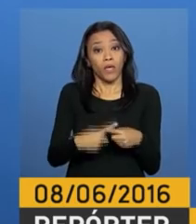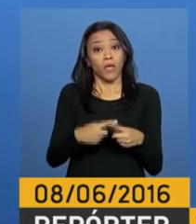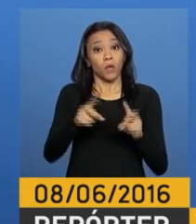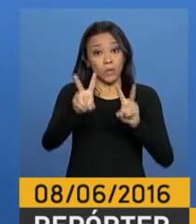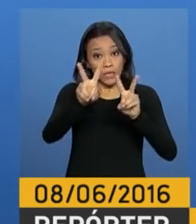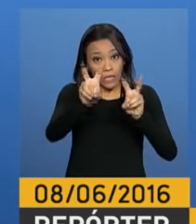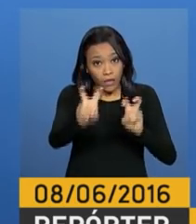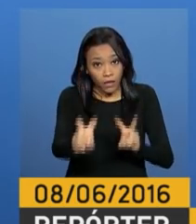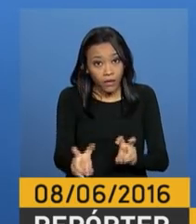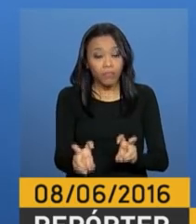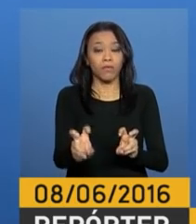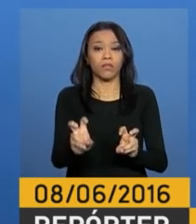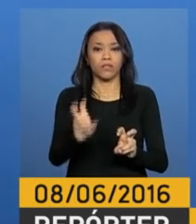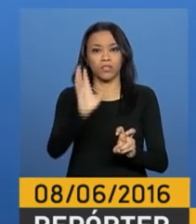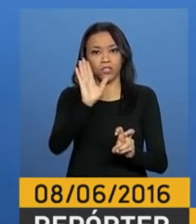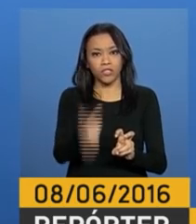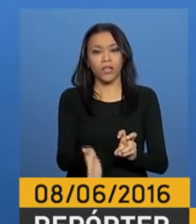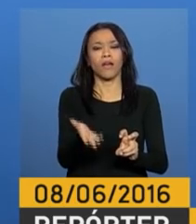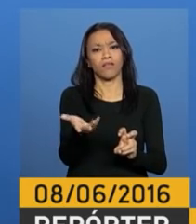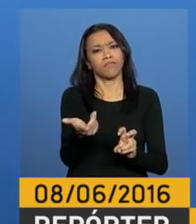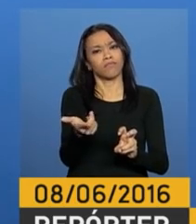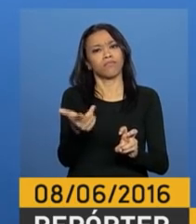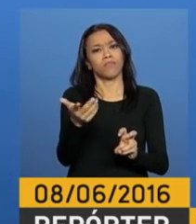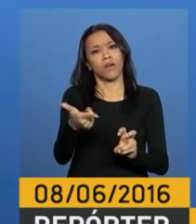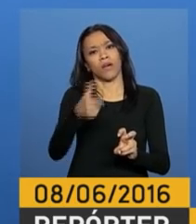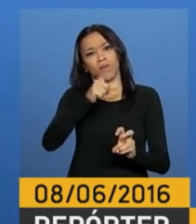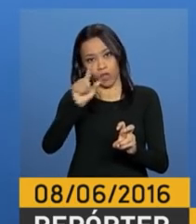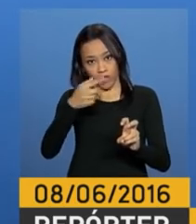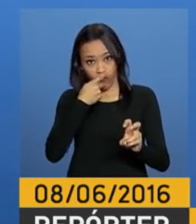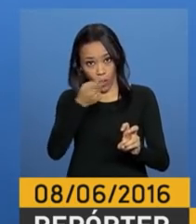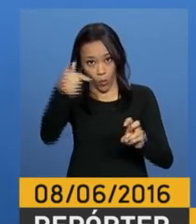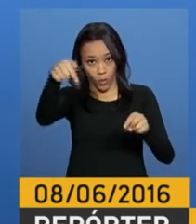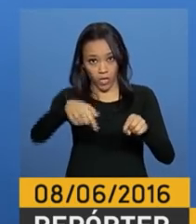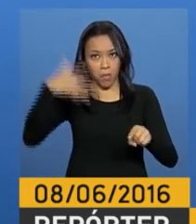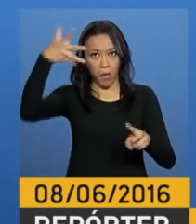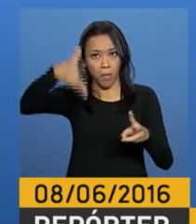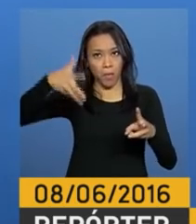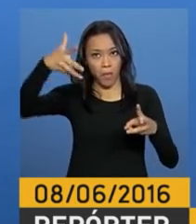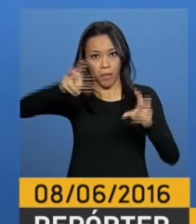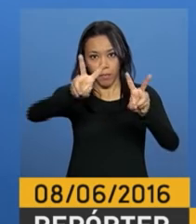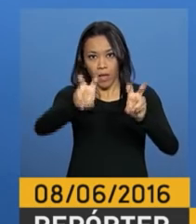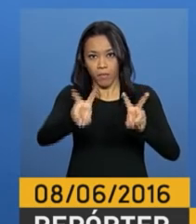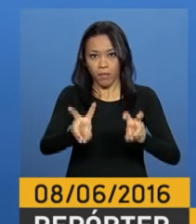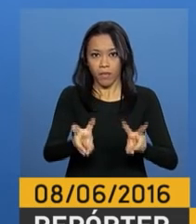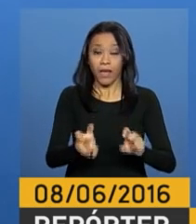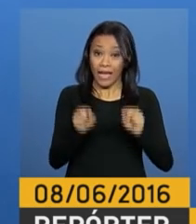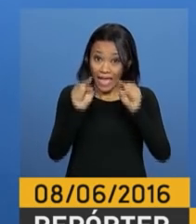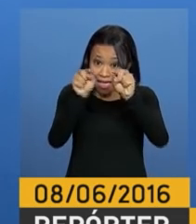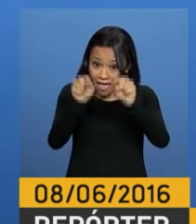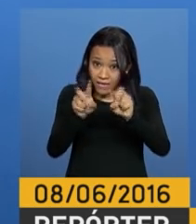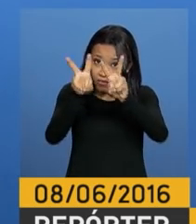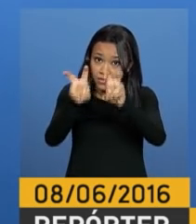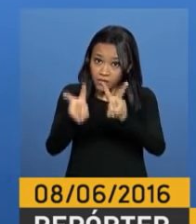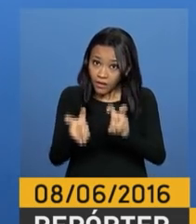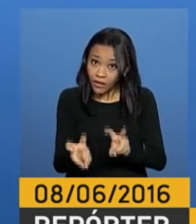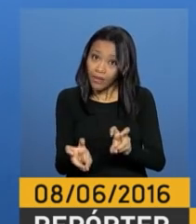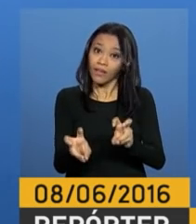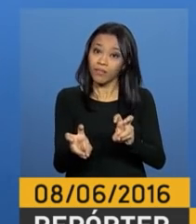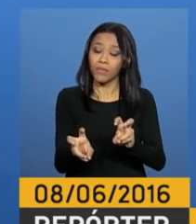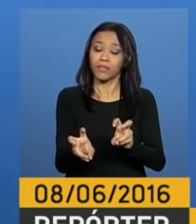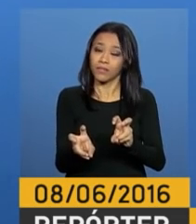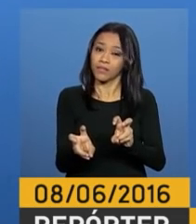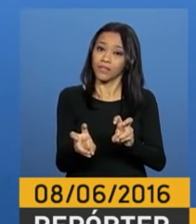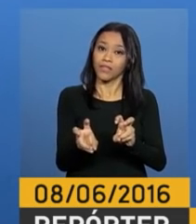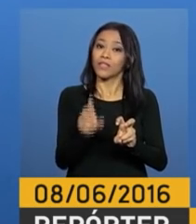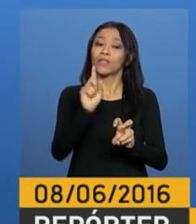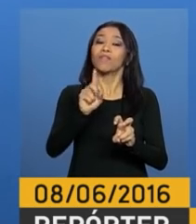tratar são os temas colocados aqui e esses temas estão tratados sem a